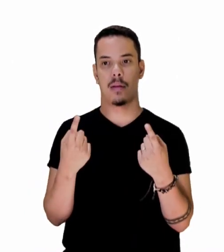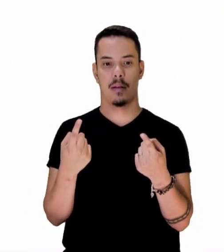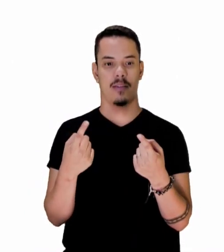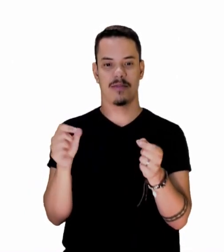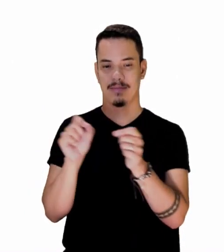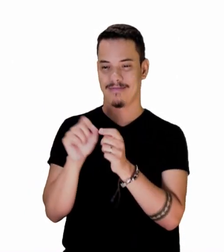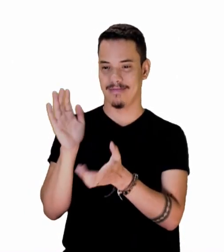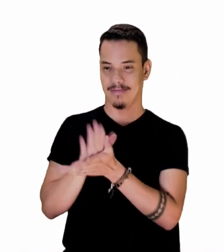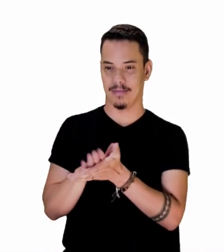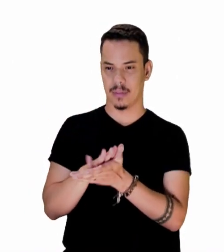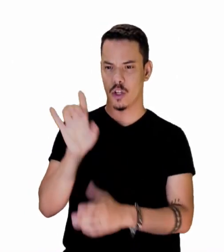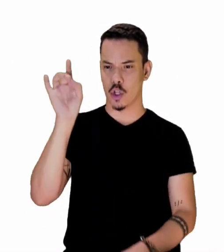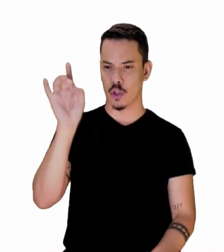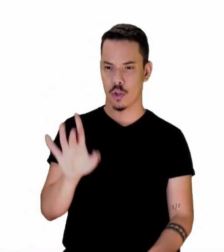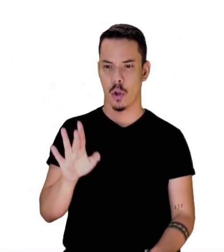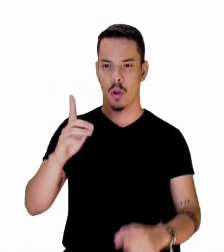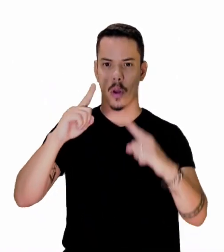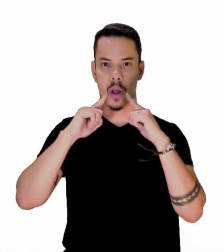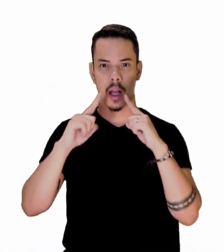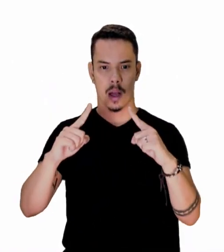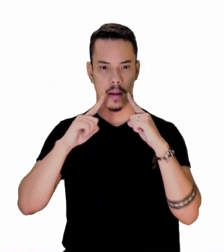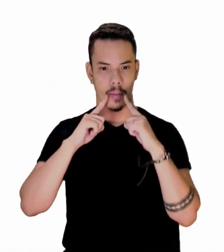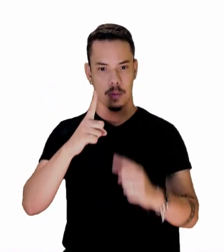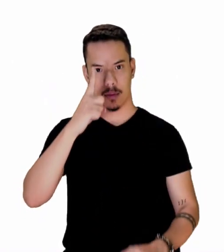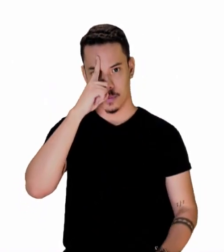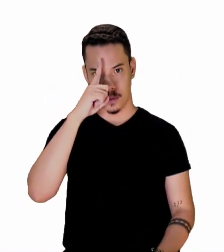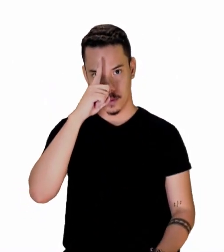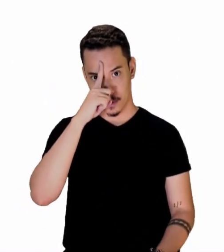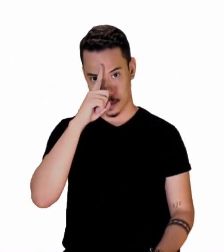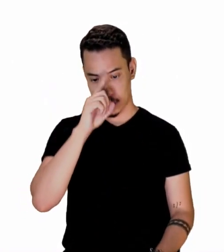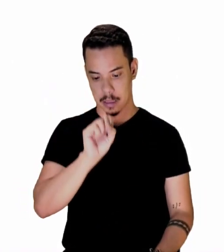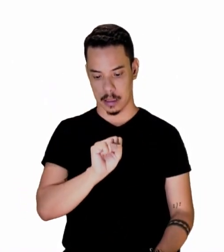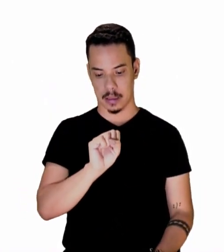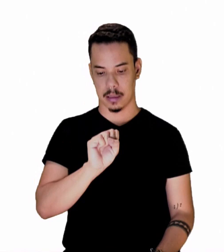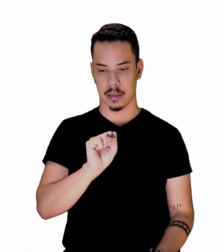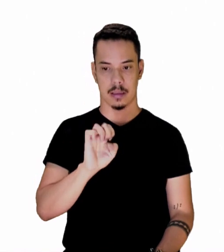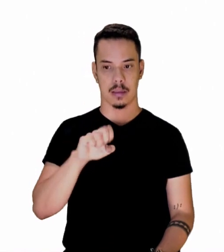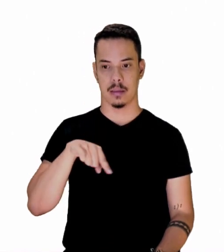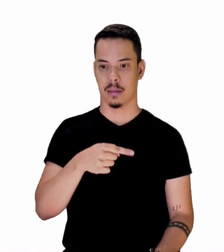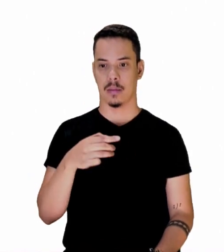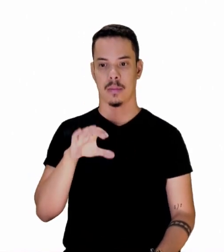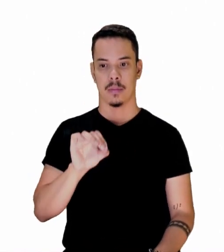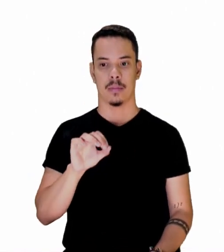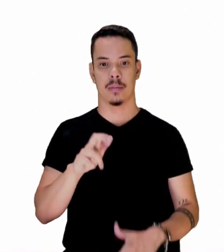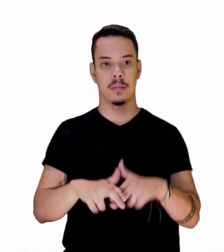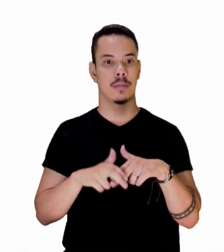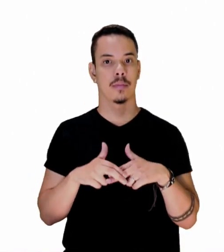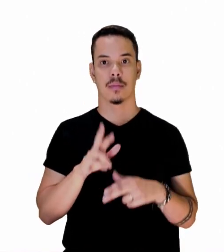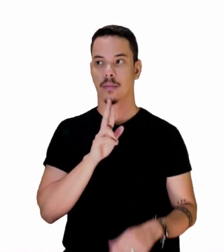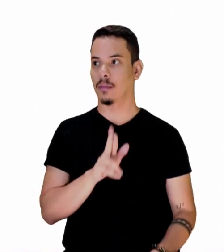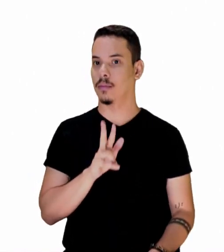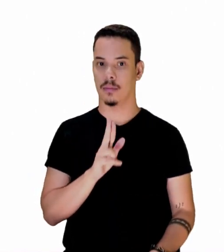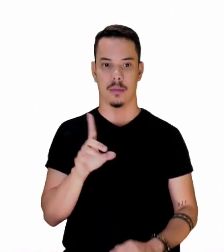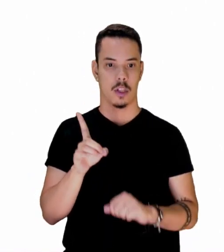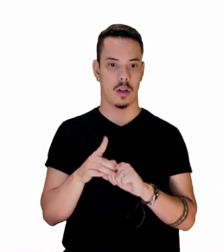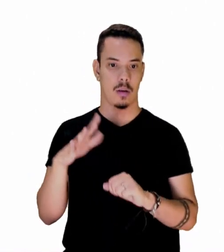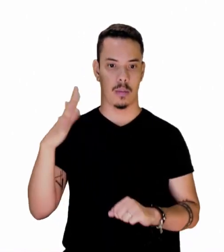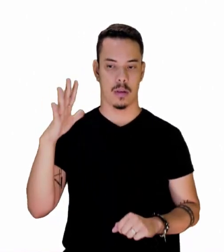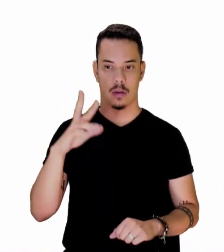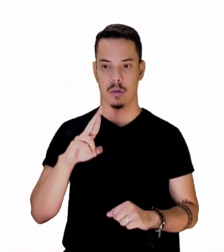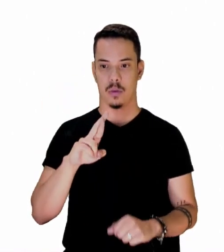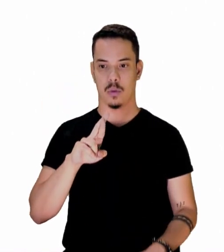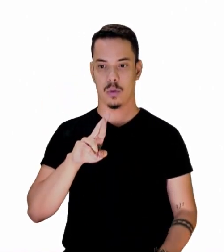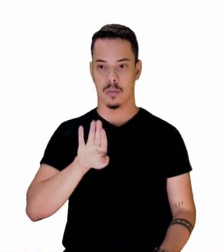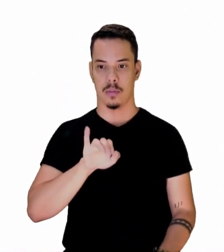coisa alguma, a não ser reclamar. E nessa segunda, não era diamante nem rubi,